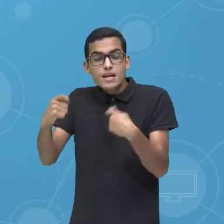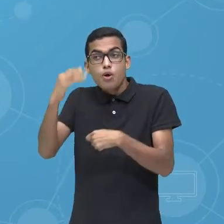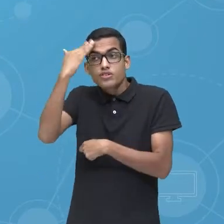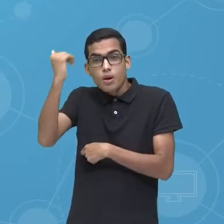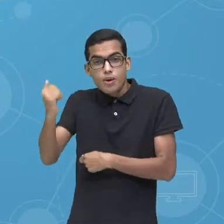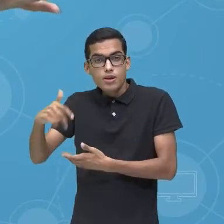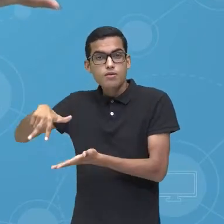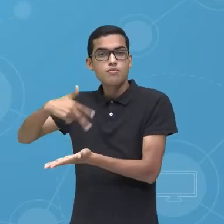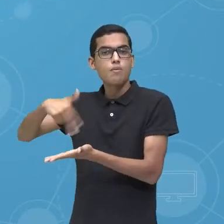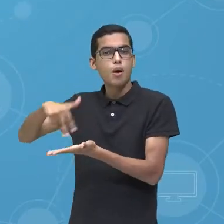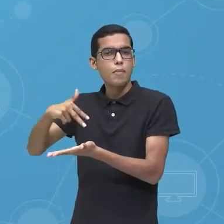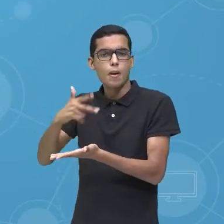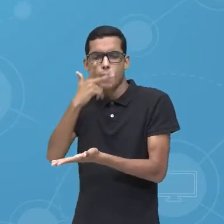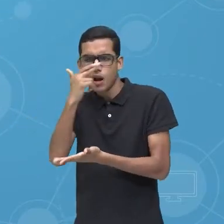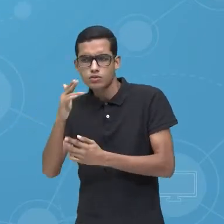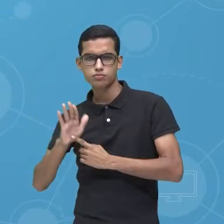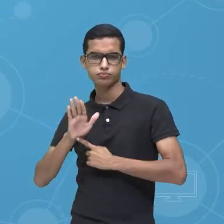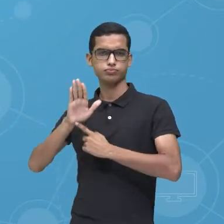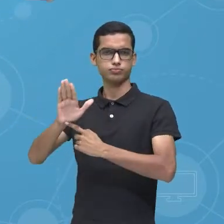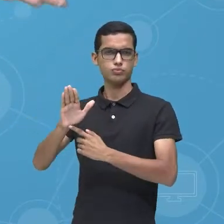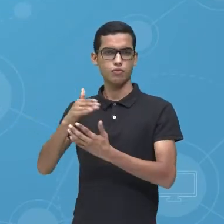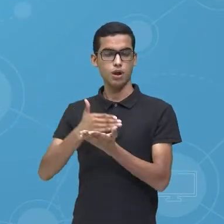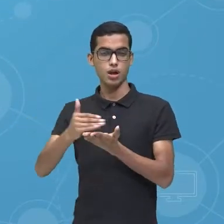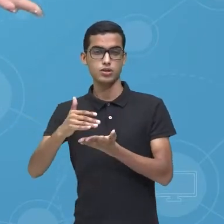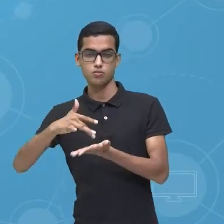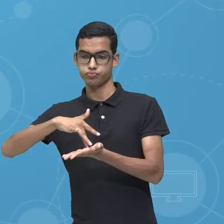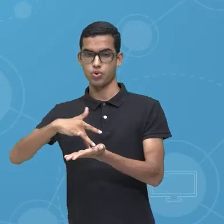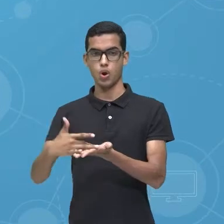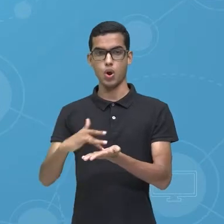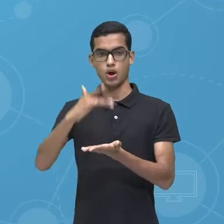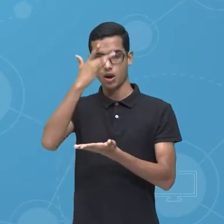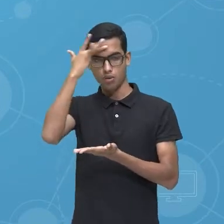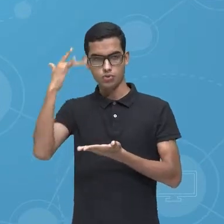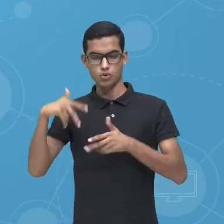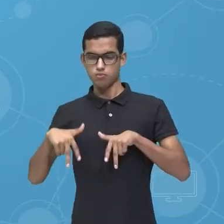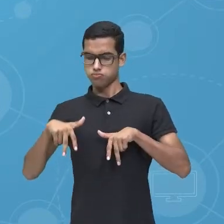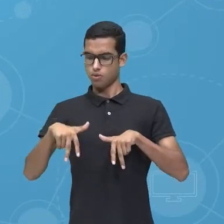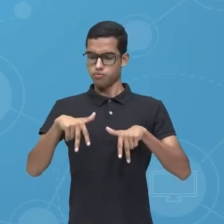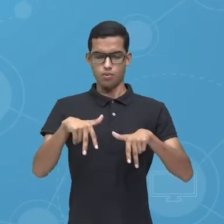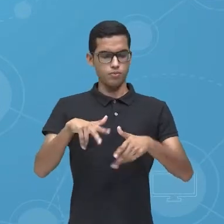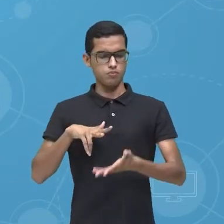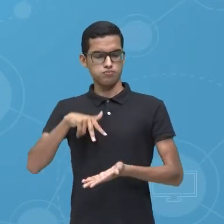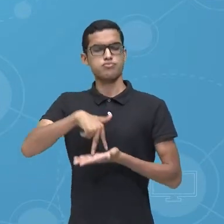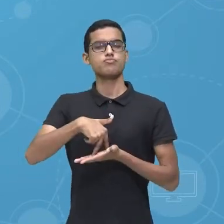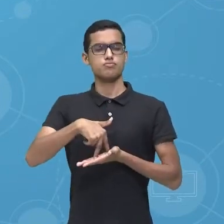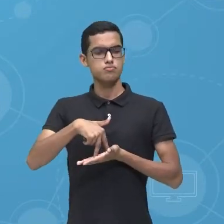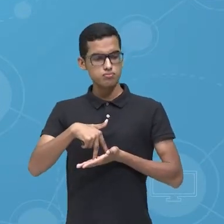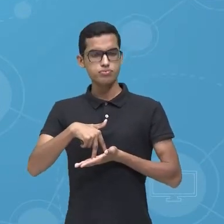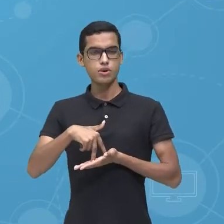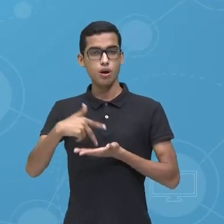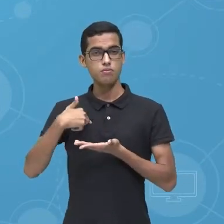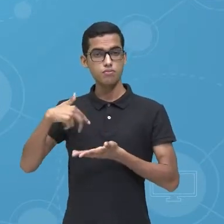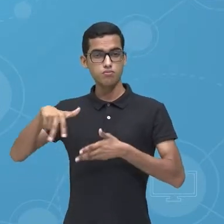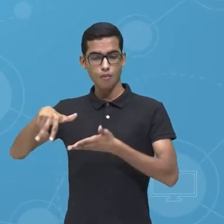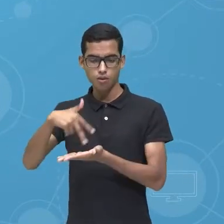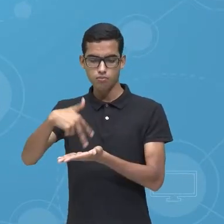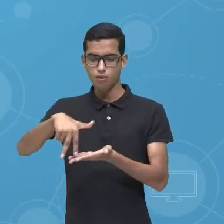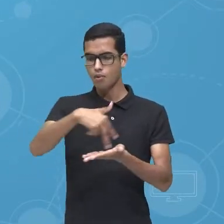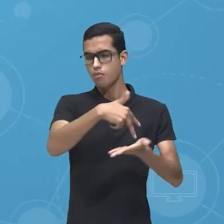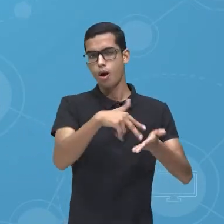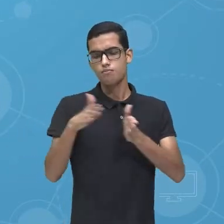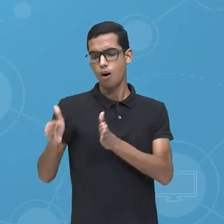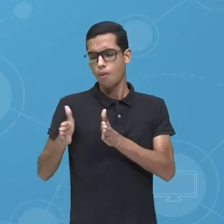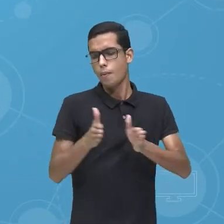porque era quase uma apresentação, né? Vai começar o balé e todo mundo ia lá, se posicionava e todo mundo dançava aquela coreografia